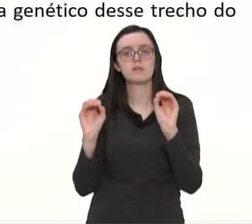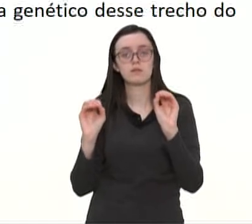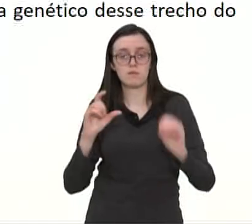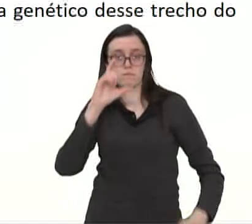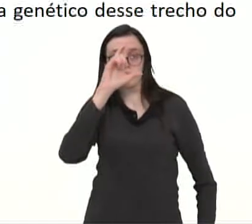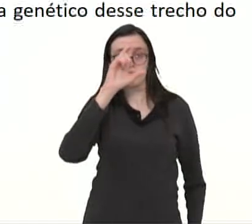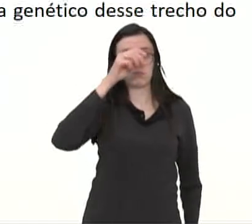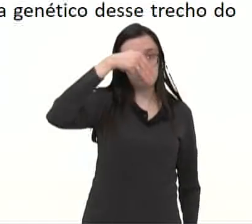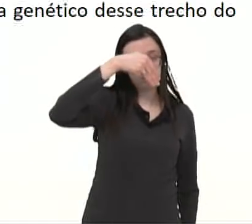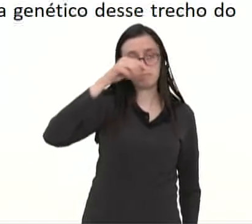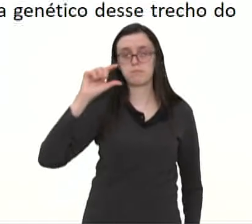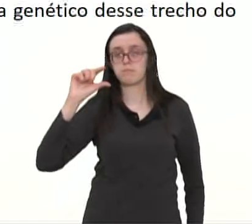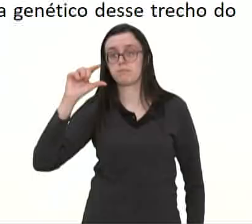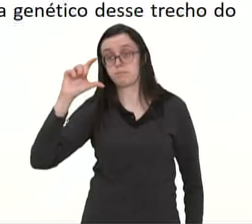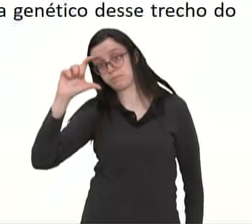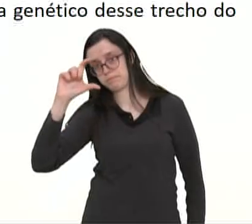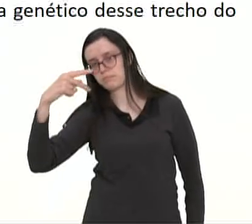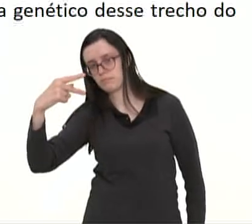e Pzão?